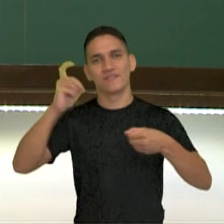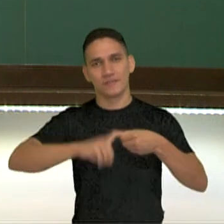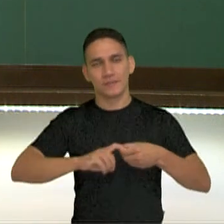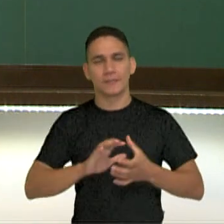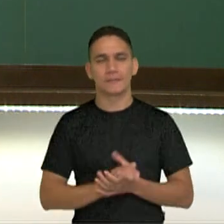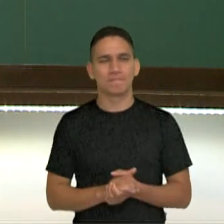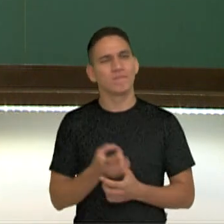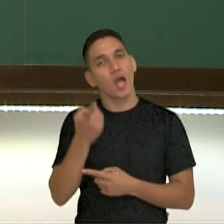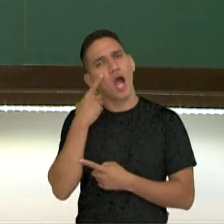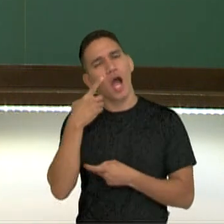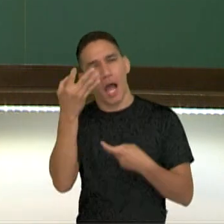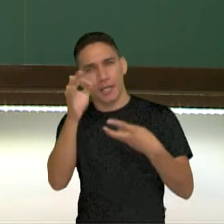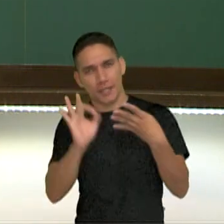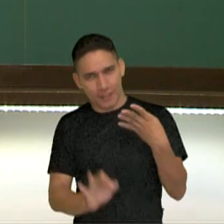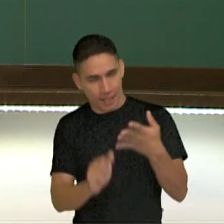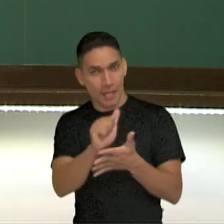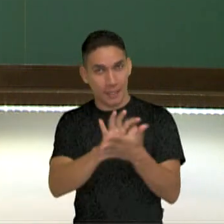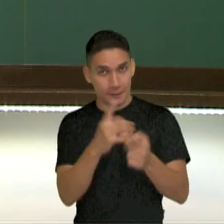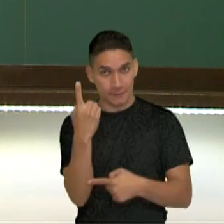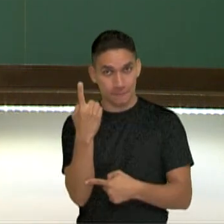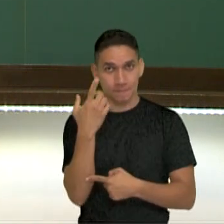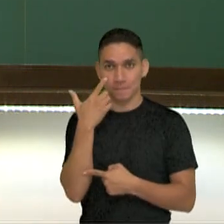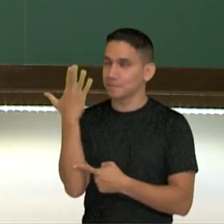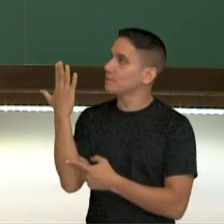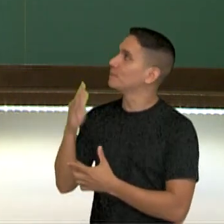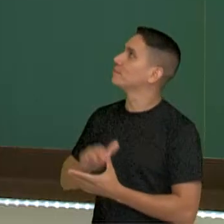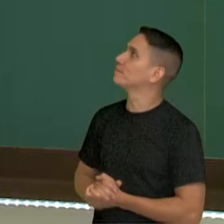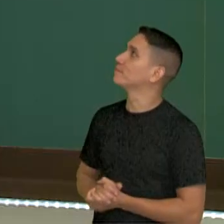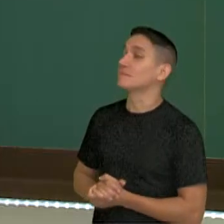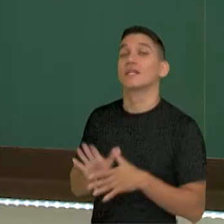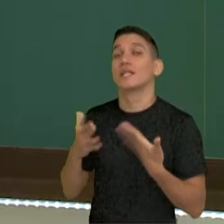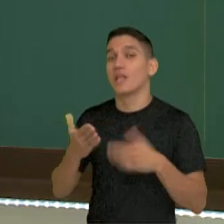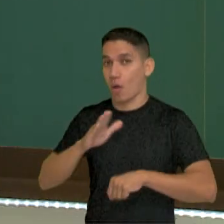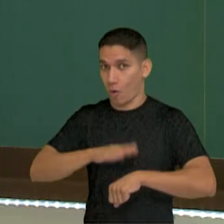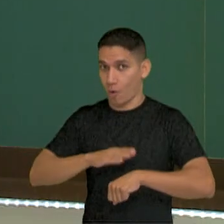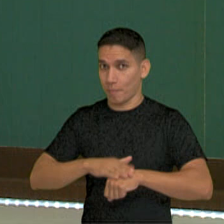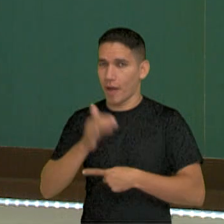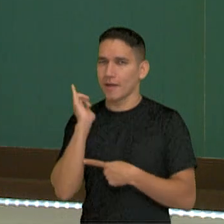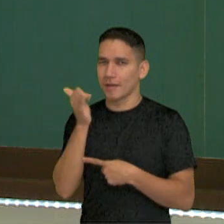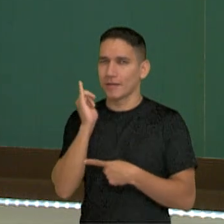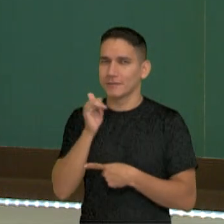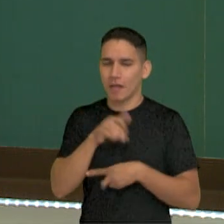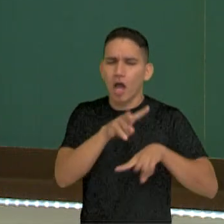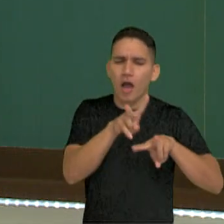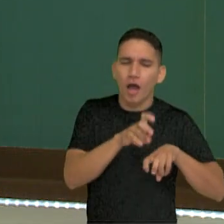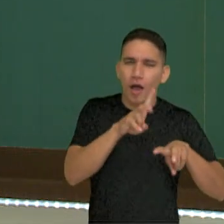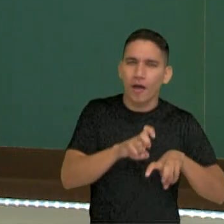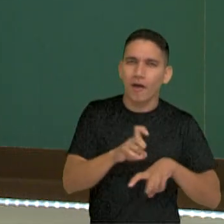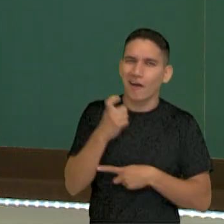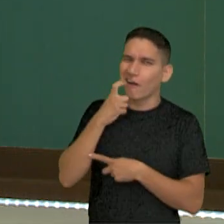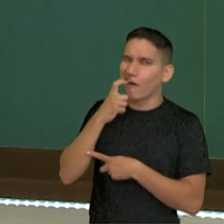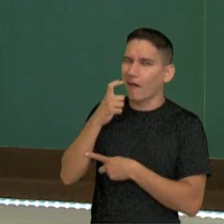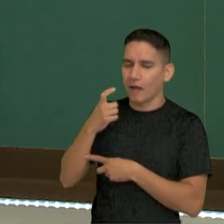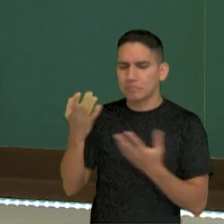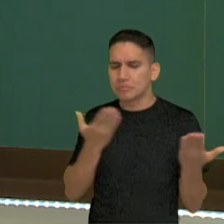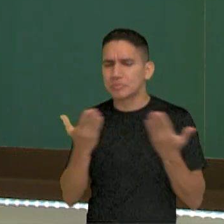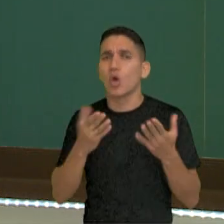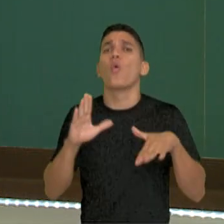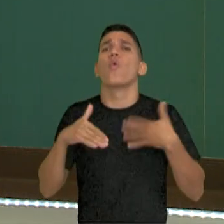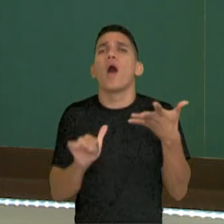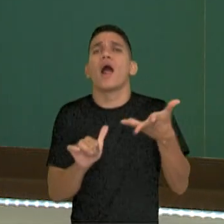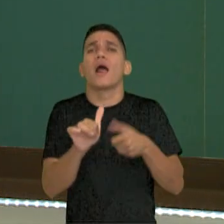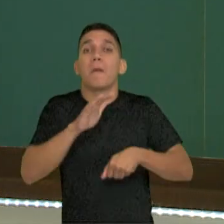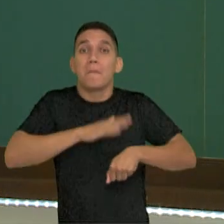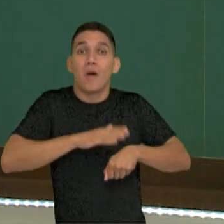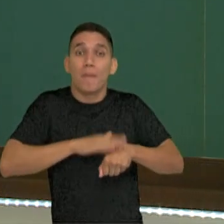Voltamos! Vamos para a correção da atividade 1? Então, no conto Caipira no Dentista, qual elemento no comportamento,